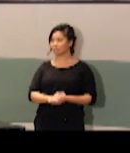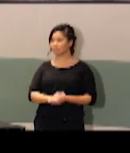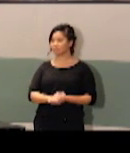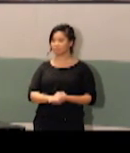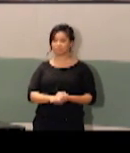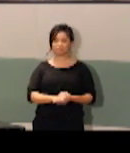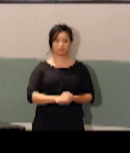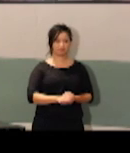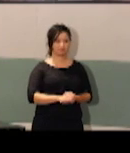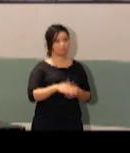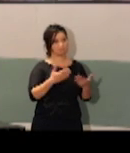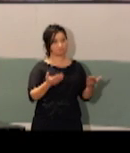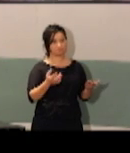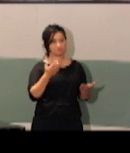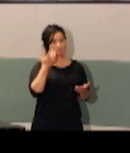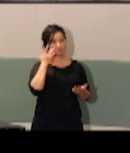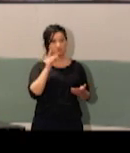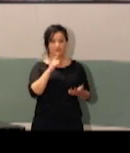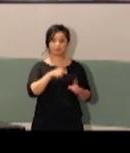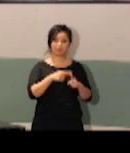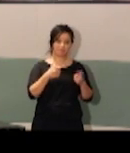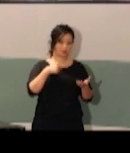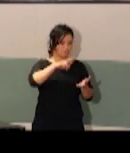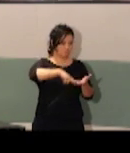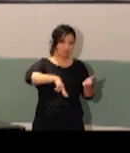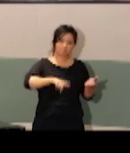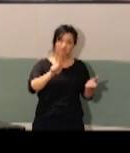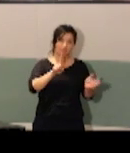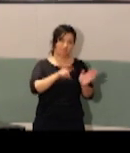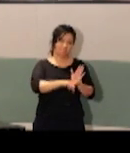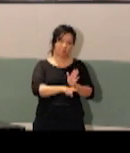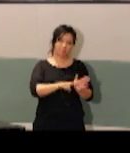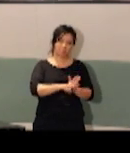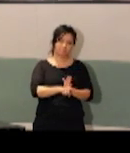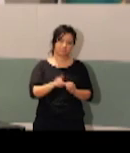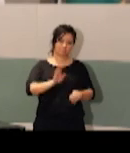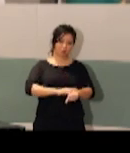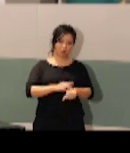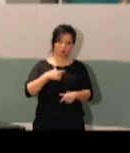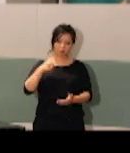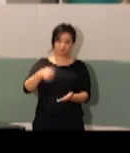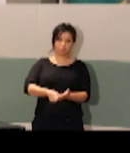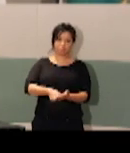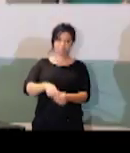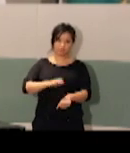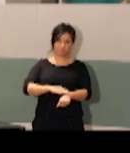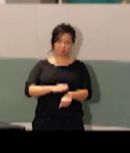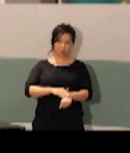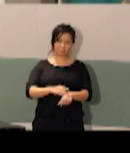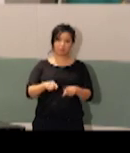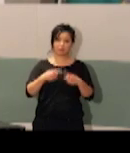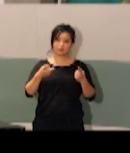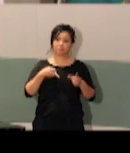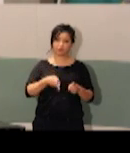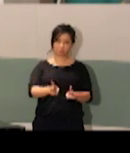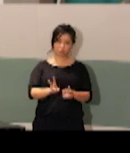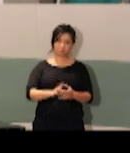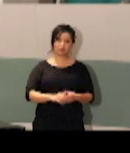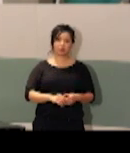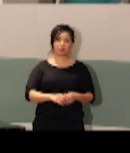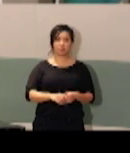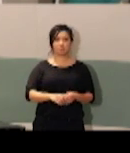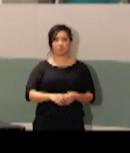Não sei se os senhores repararam, a pergunta não foi lida na hora de apertar o cronômetro. Vou prosseguir. A